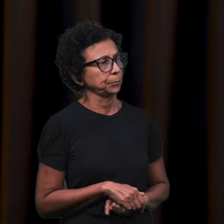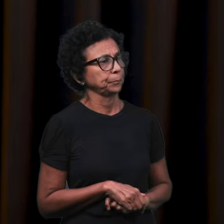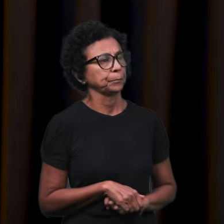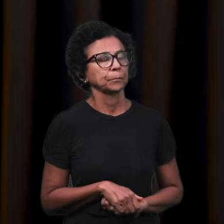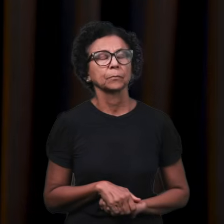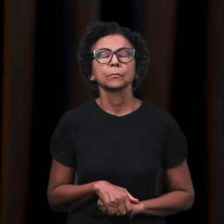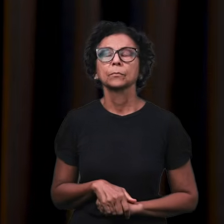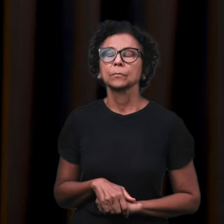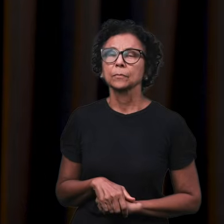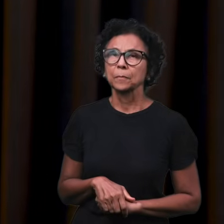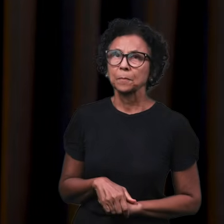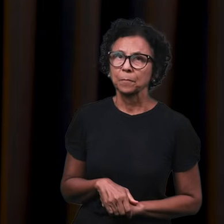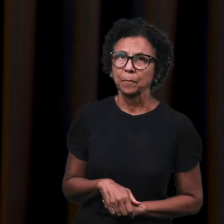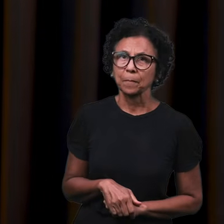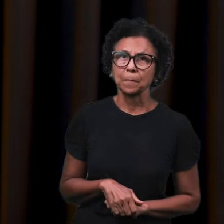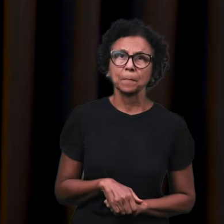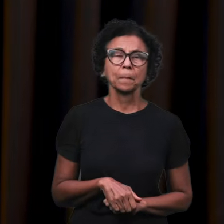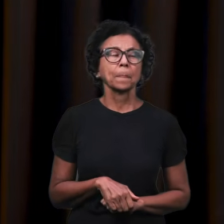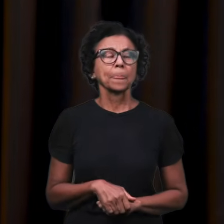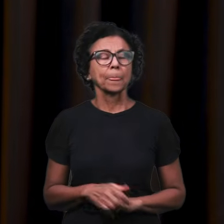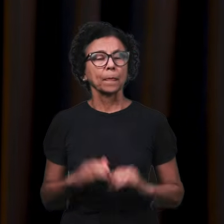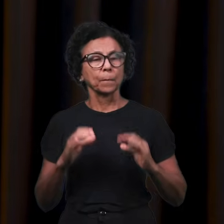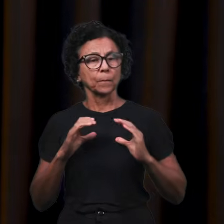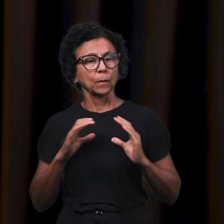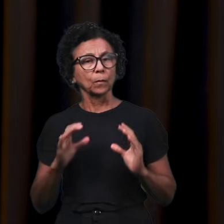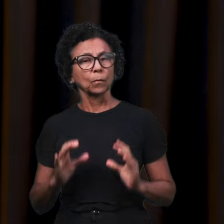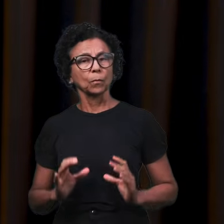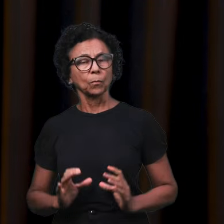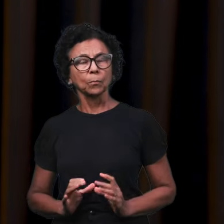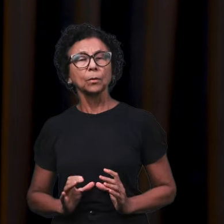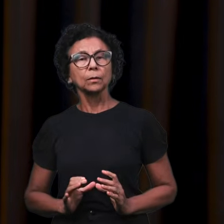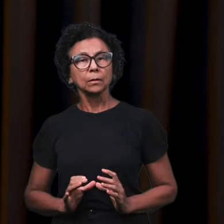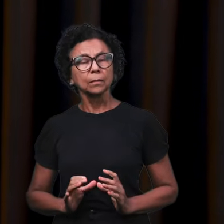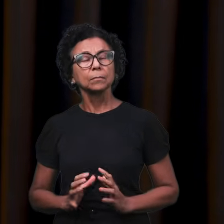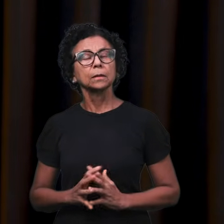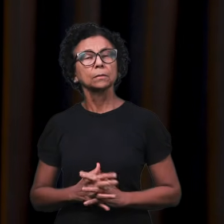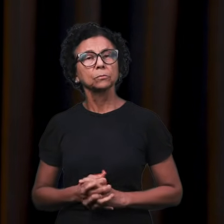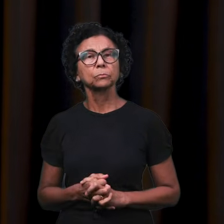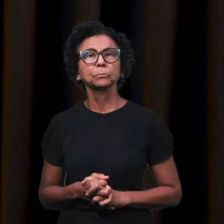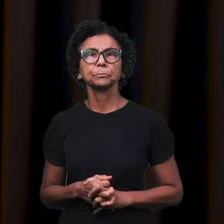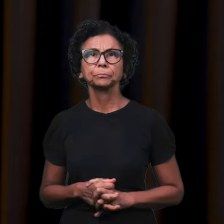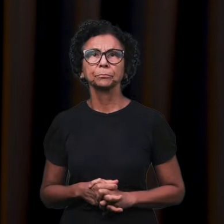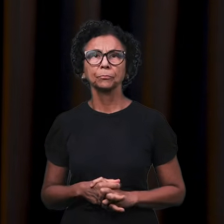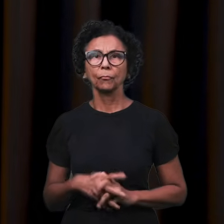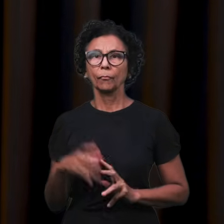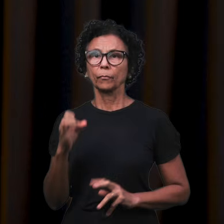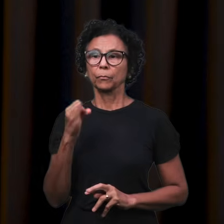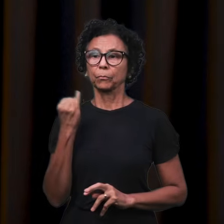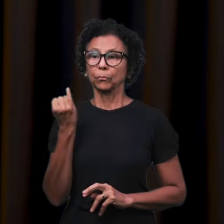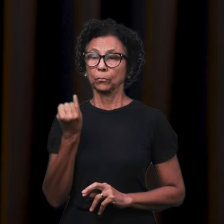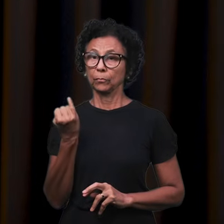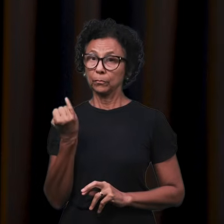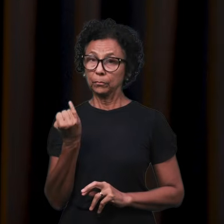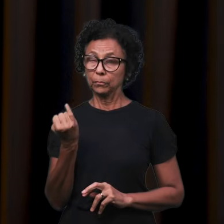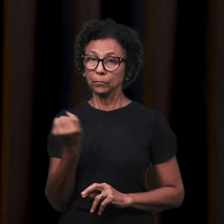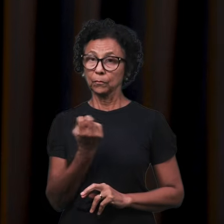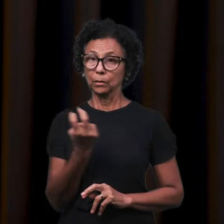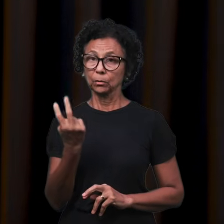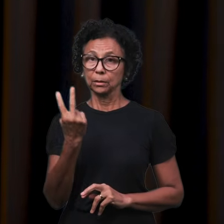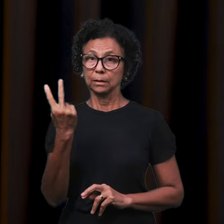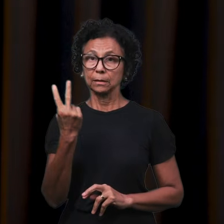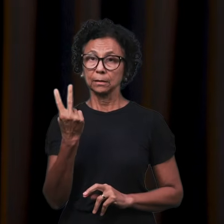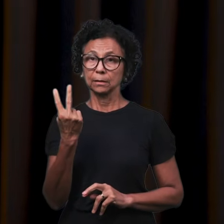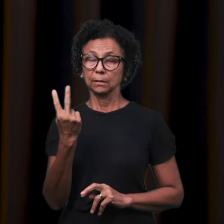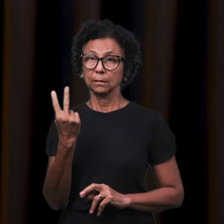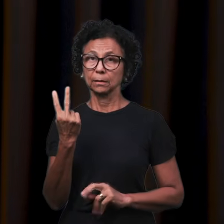os gestores, né, eles gostam de ver isso. É um comportamento que é muito importante e que